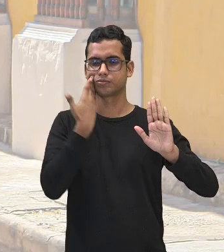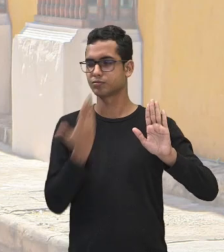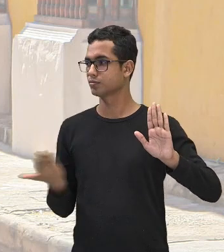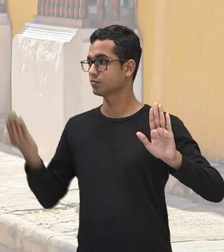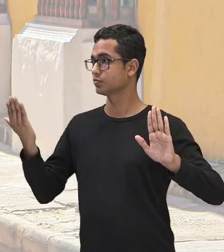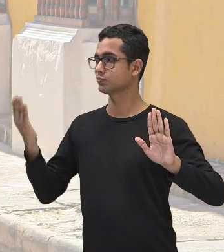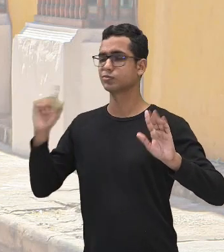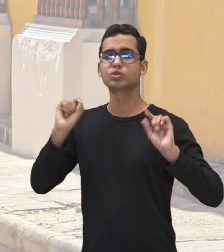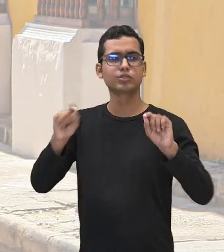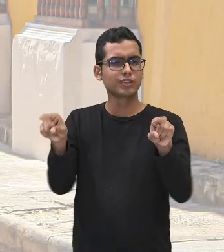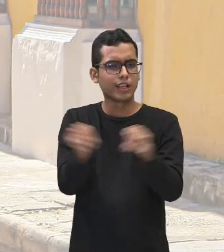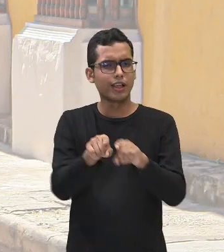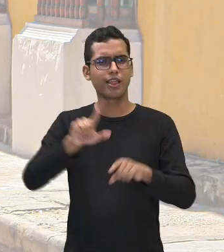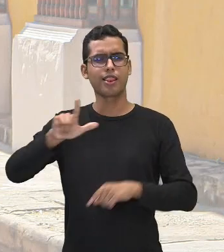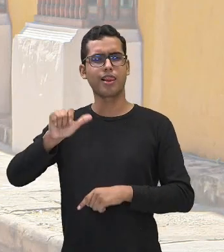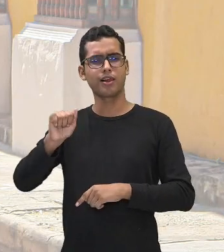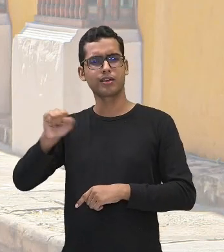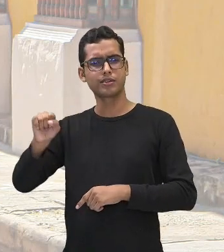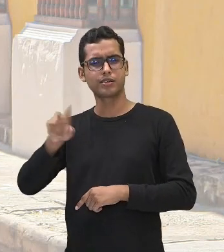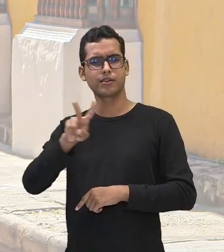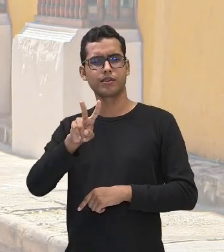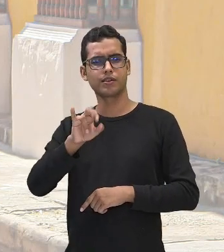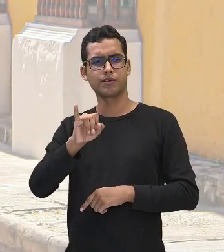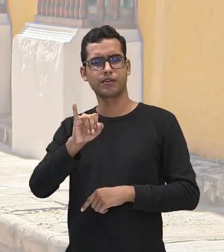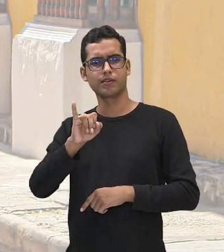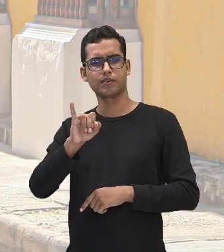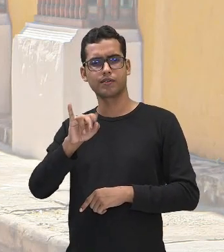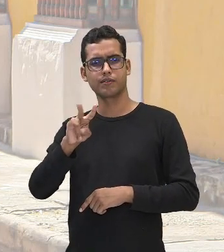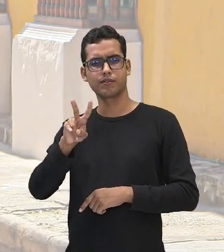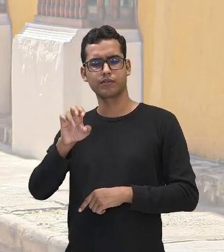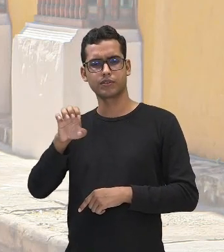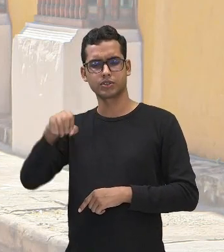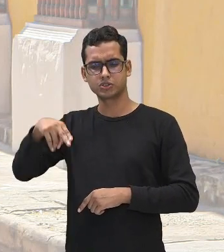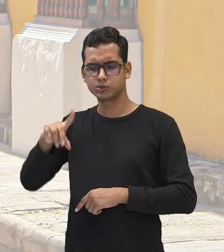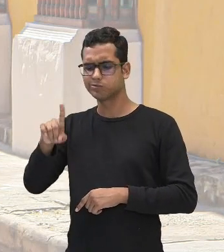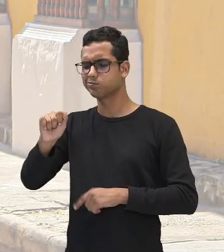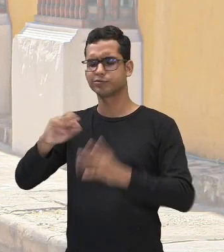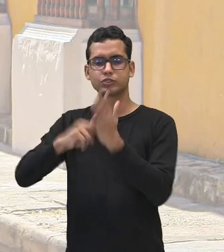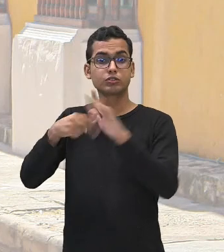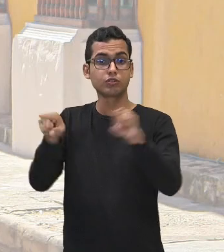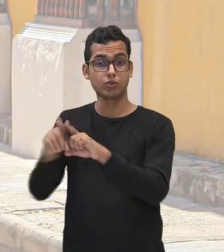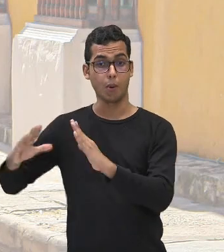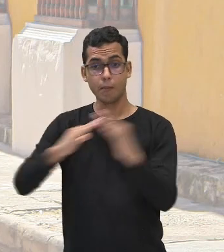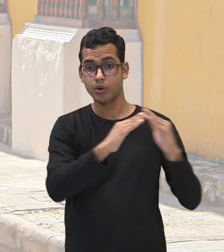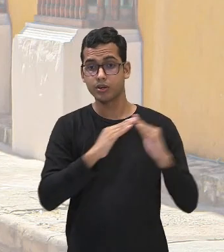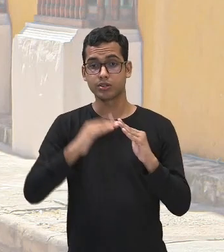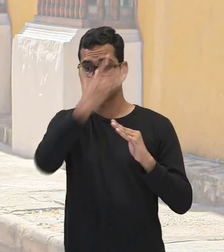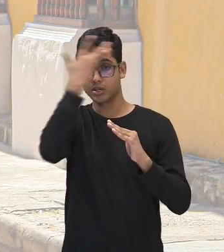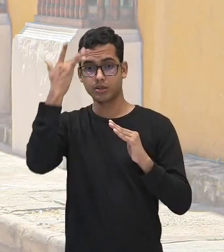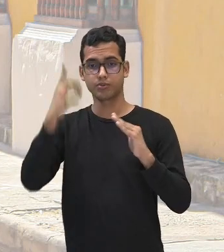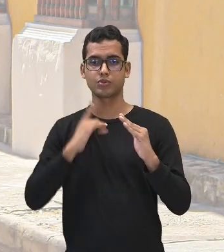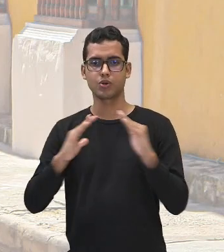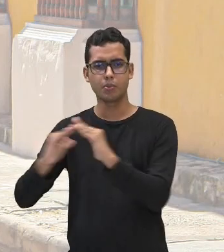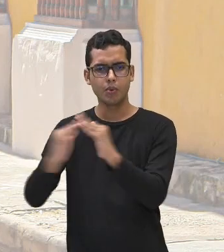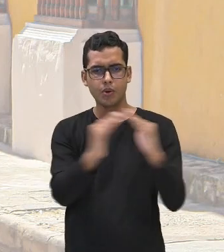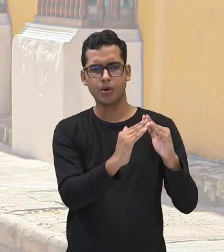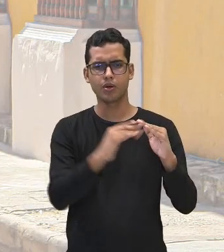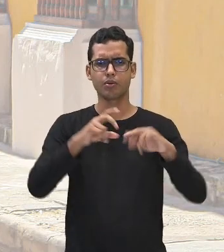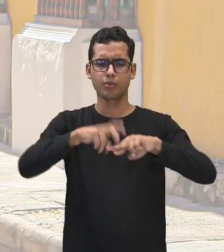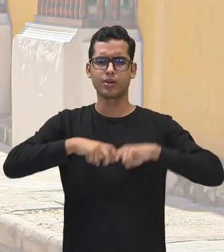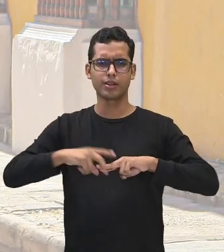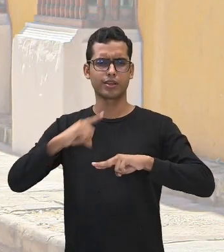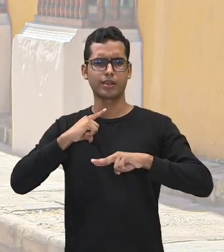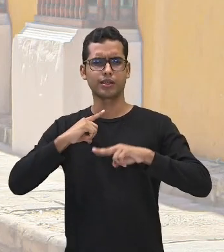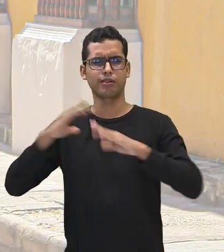moradias, né? Lugares onde as pessoas podem viver. Professora, por que há casas de distintos modelos? Então, por